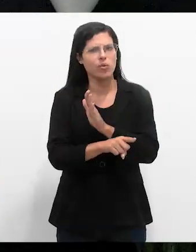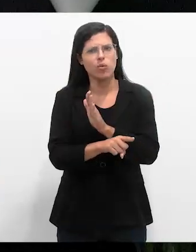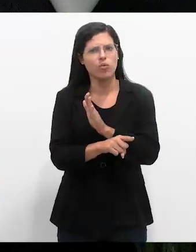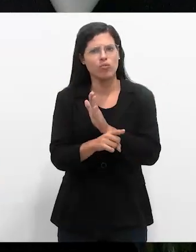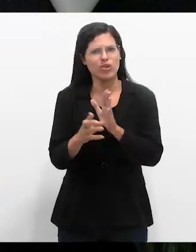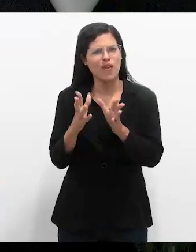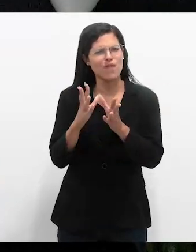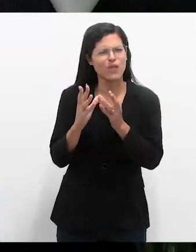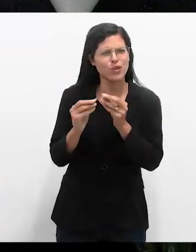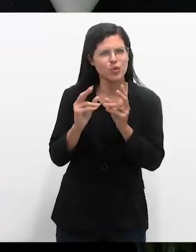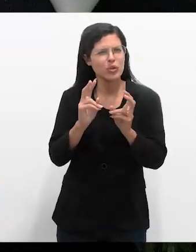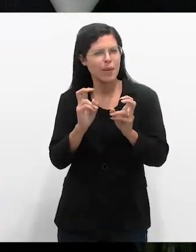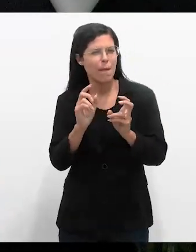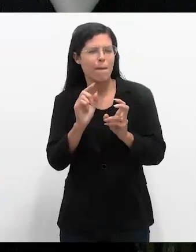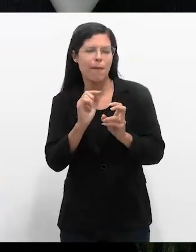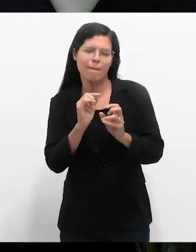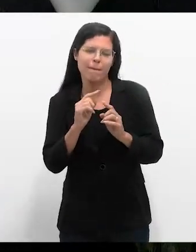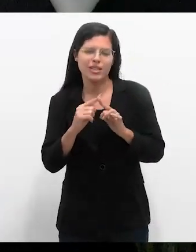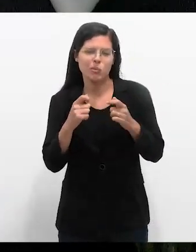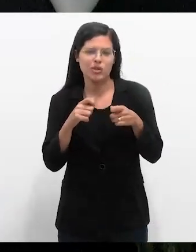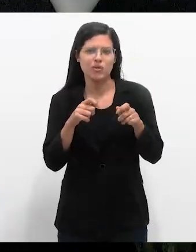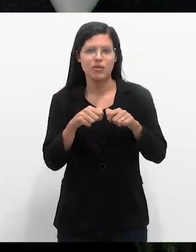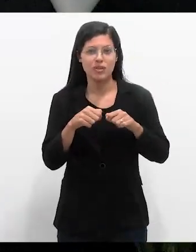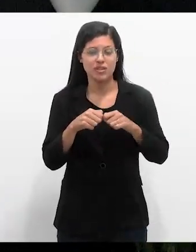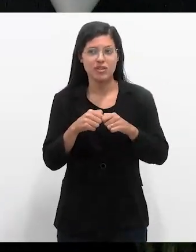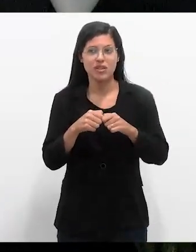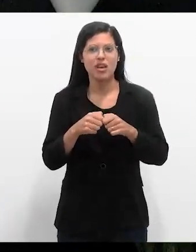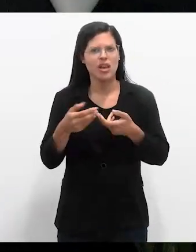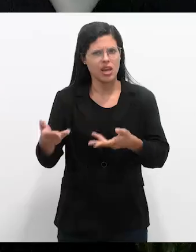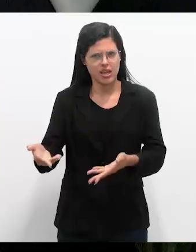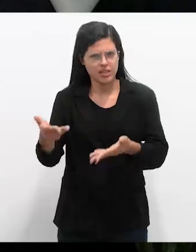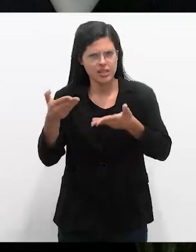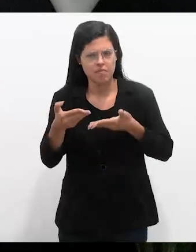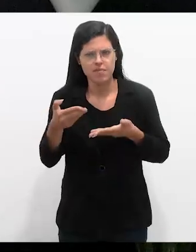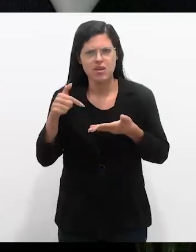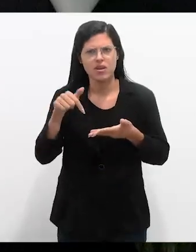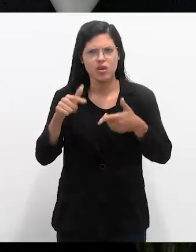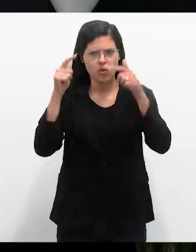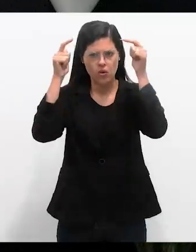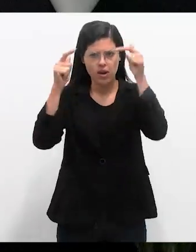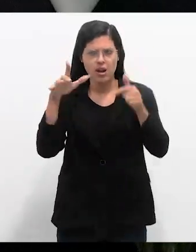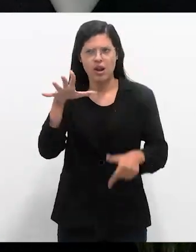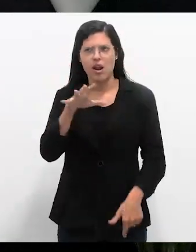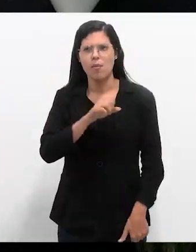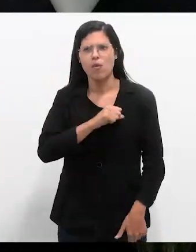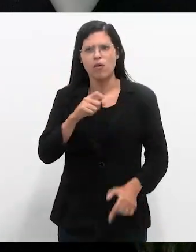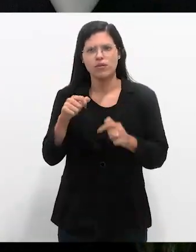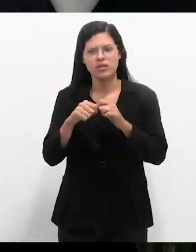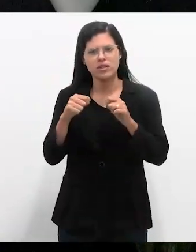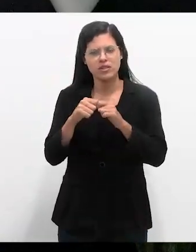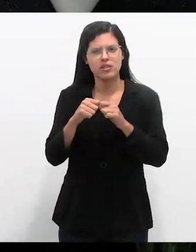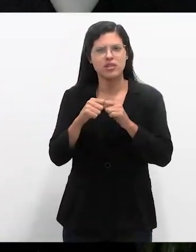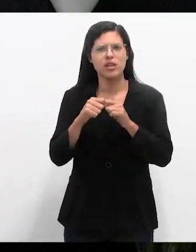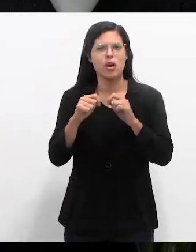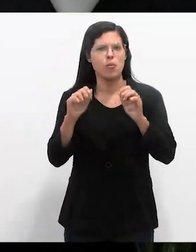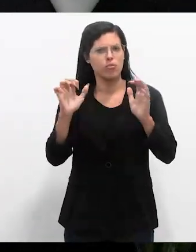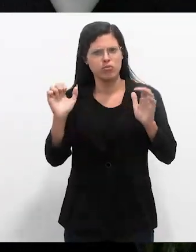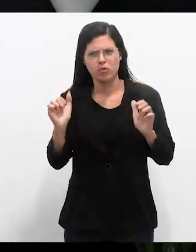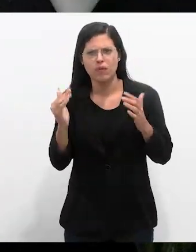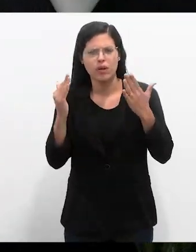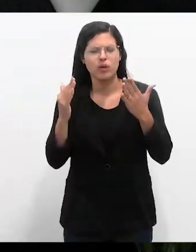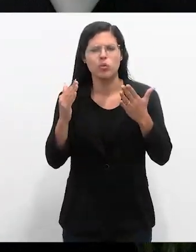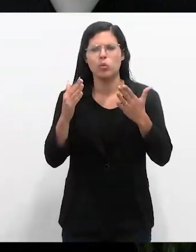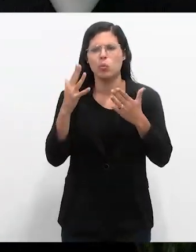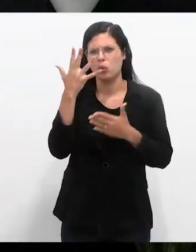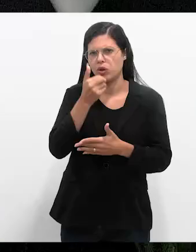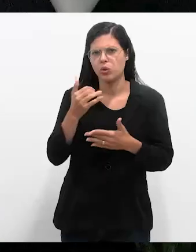pouquinho, mas eu tenho que fazer. Bem, recebi ele aqui, ele adorou, fizemos uma festa muito bonita para ele no municipal,